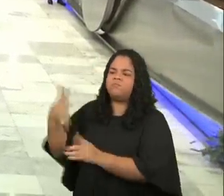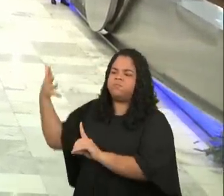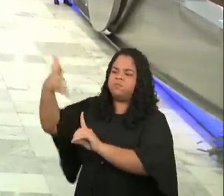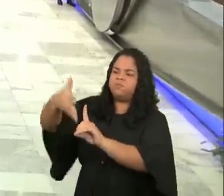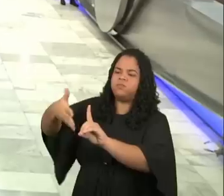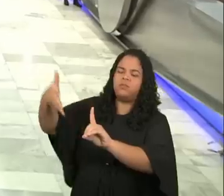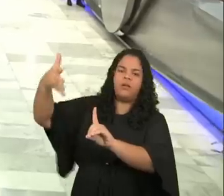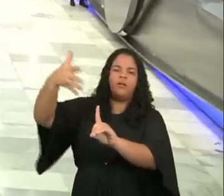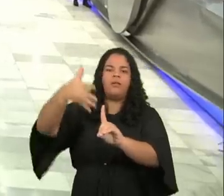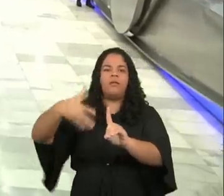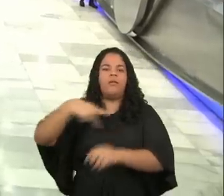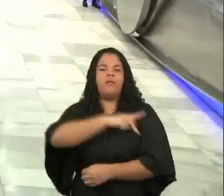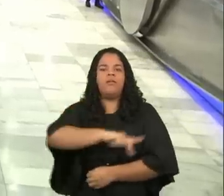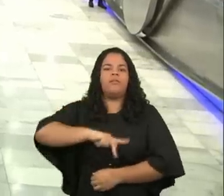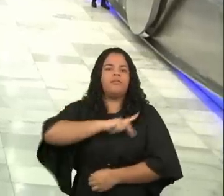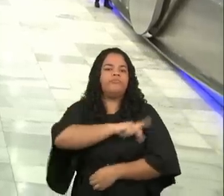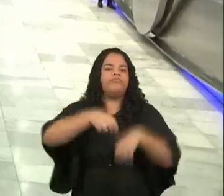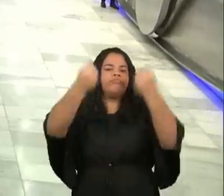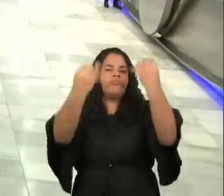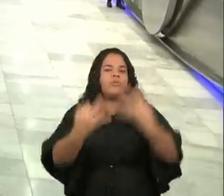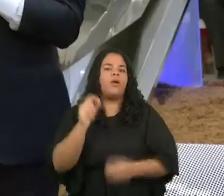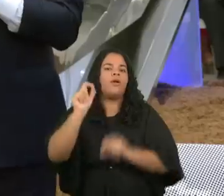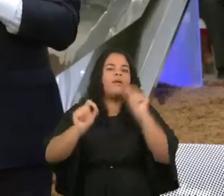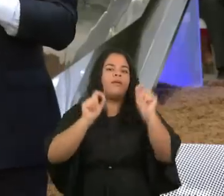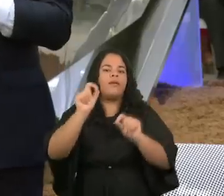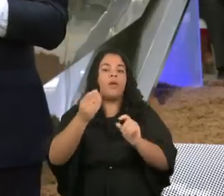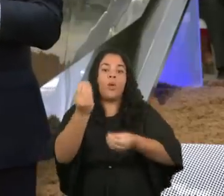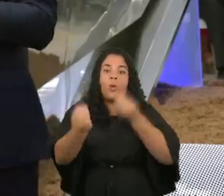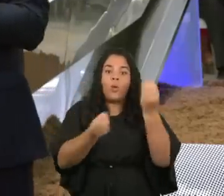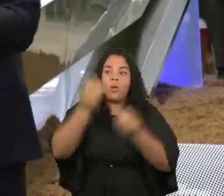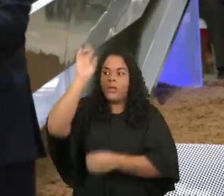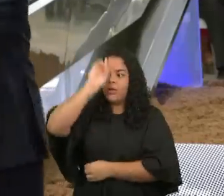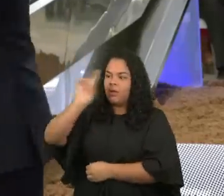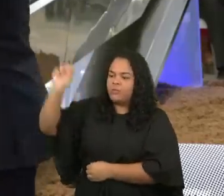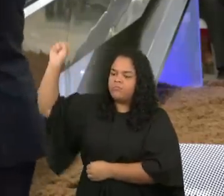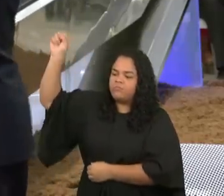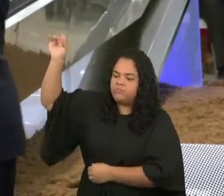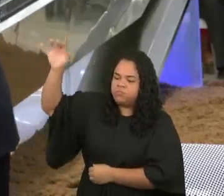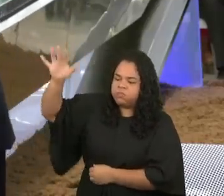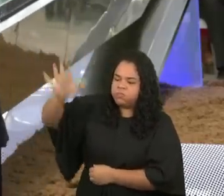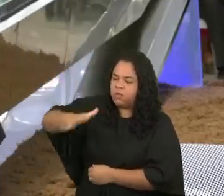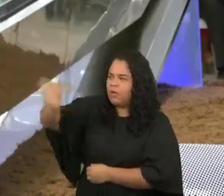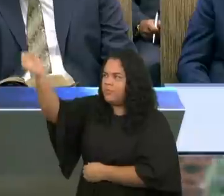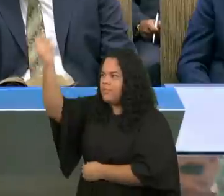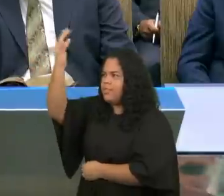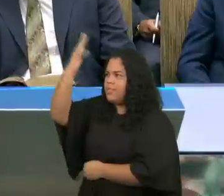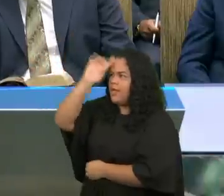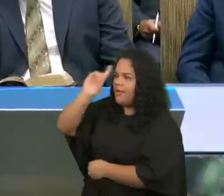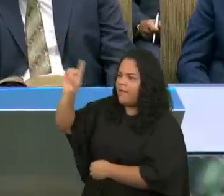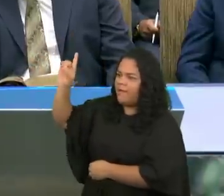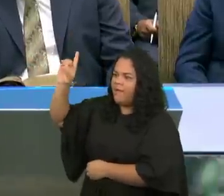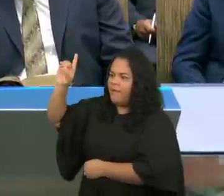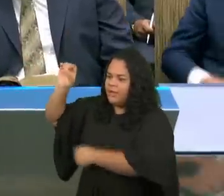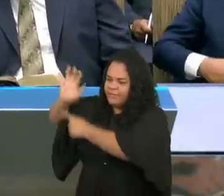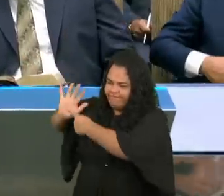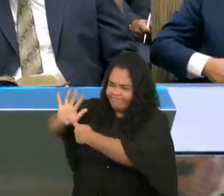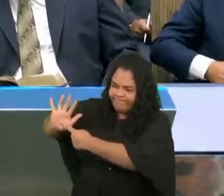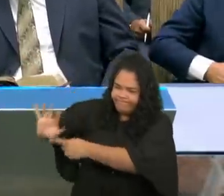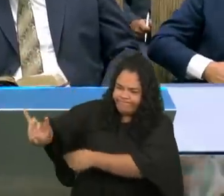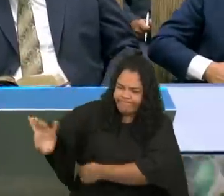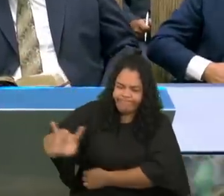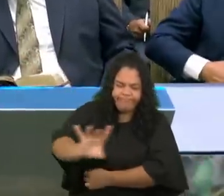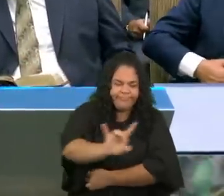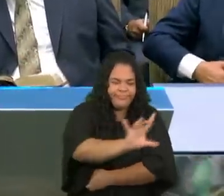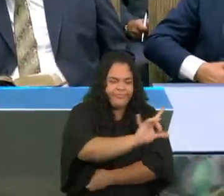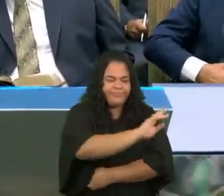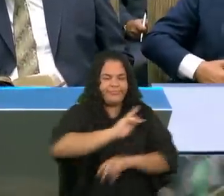explicar como é que Deus se revelou para o homem. Ele diz assim: Deus, um só homem, de